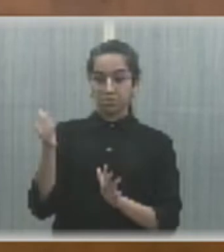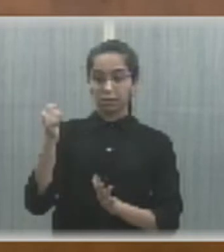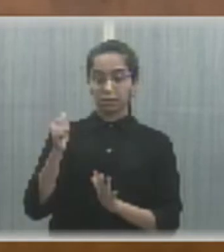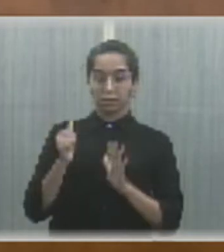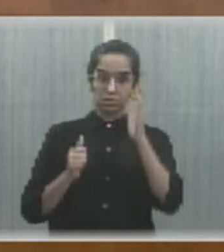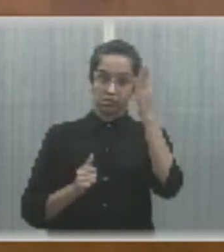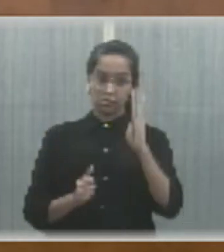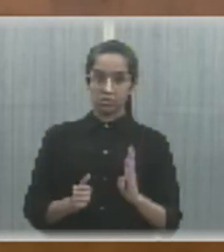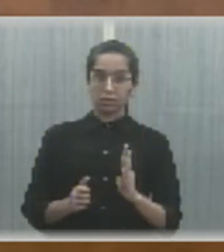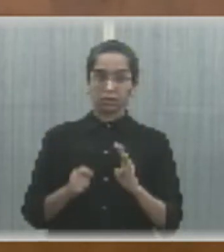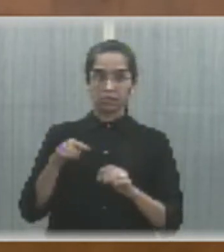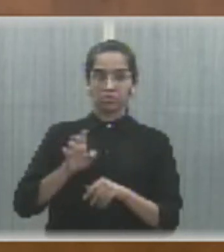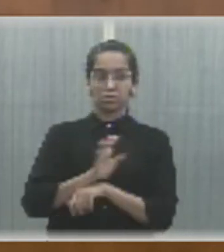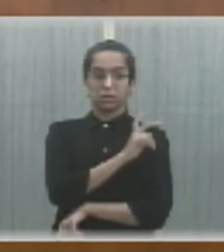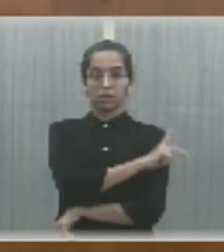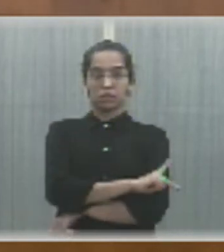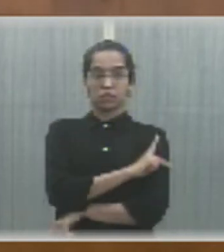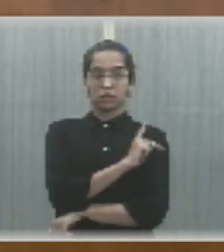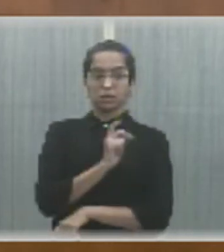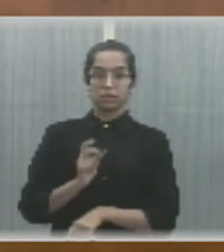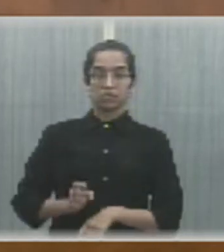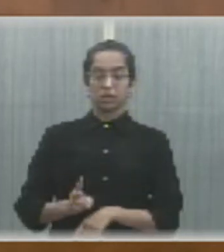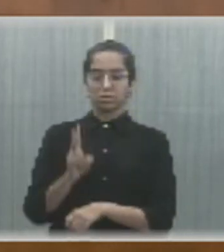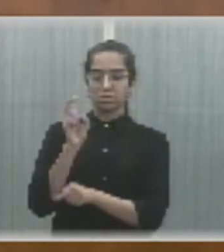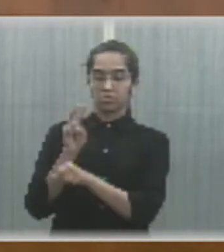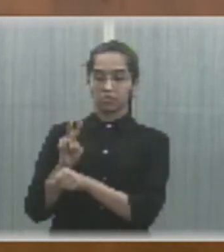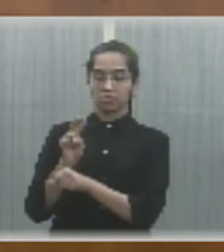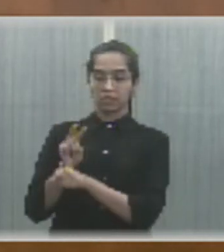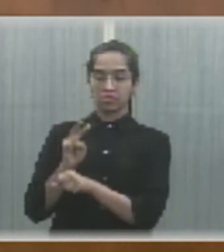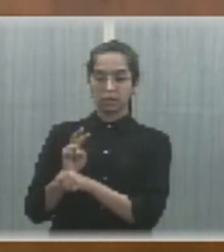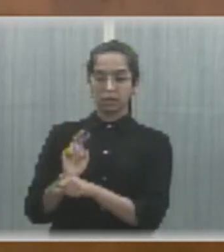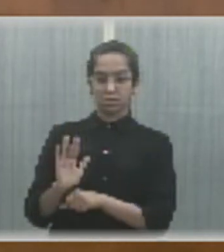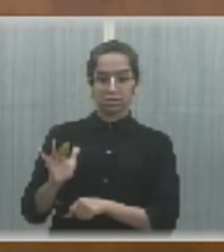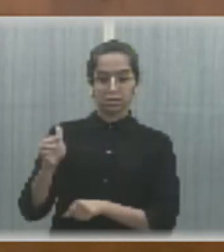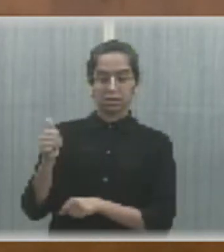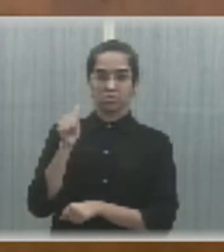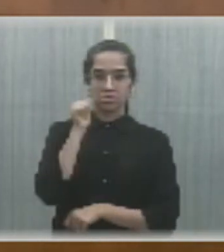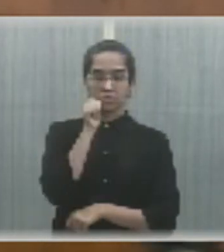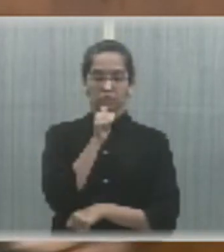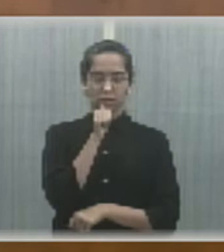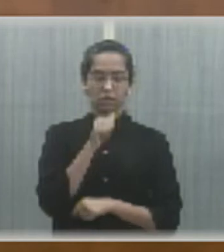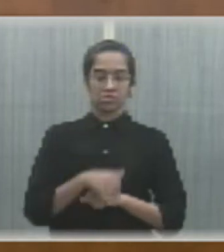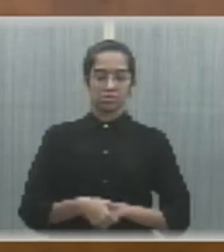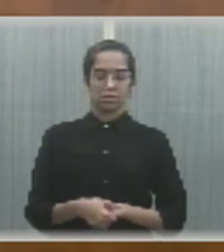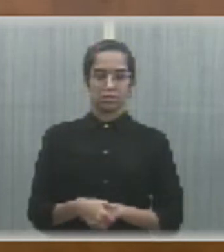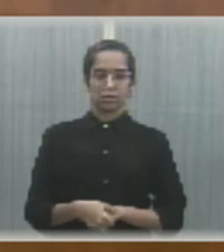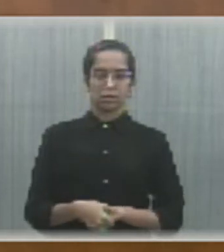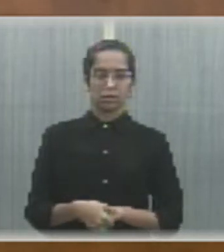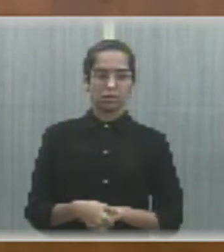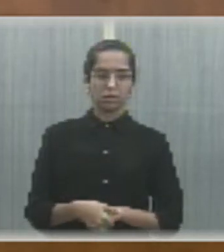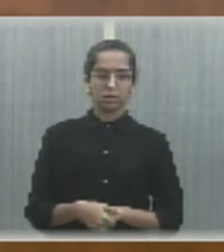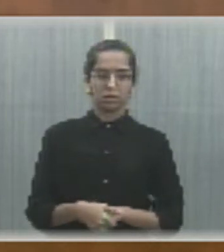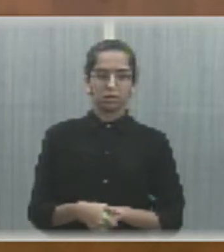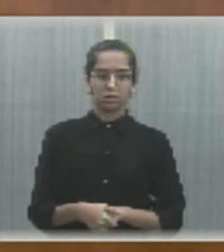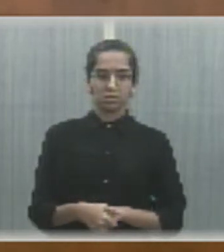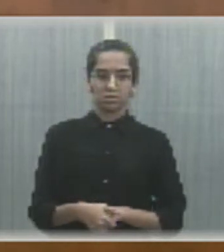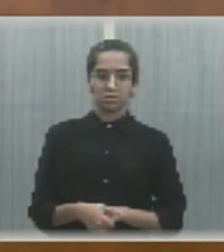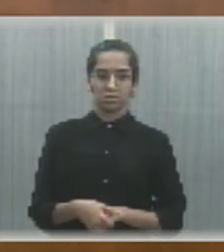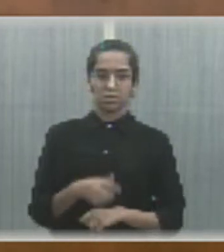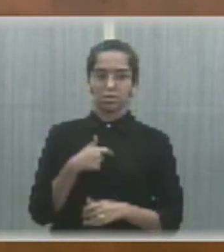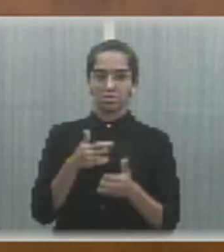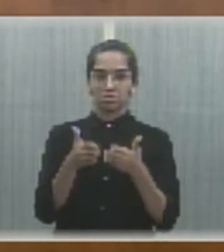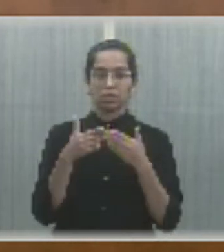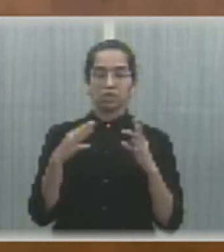que o Piauí sair na frente no atendimento às mulheres. Então, é um grande equívoco. Inclusive, eu peço aos